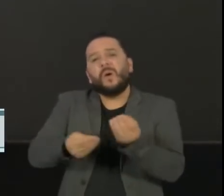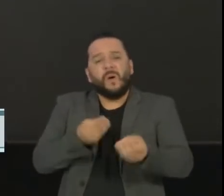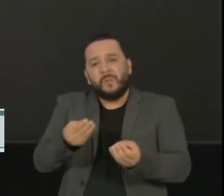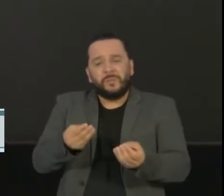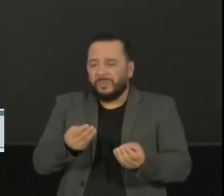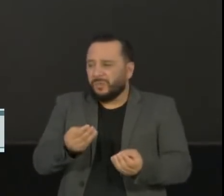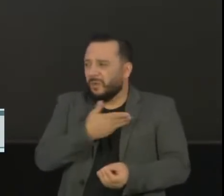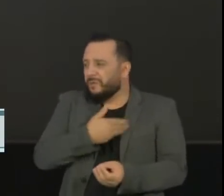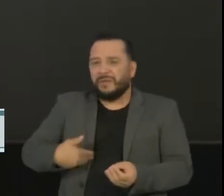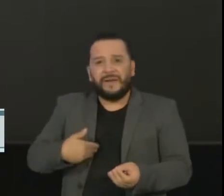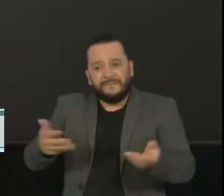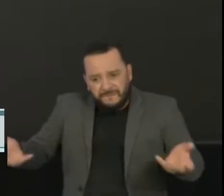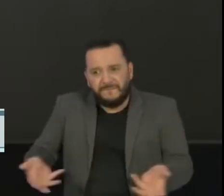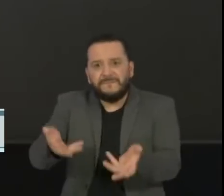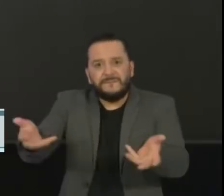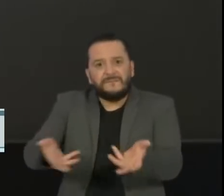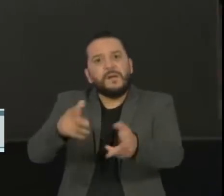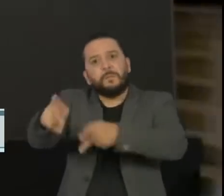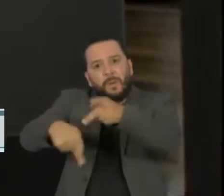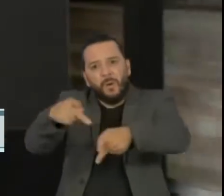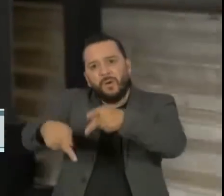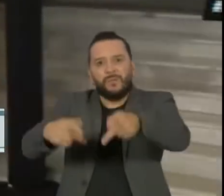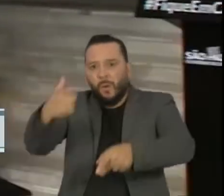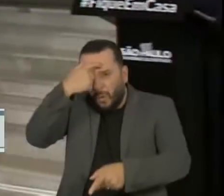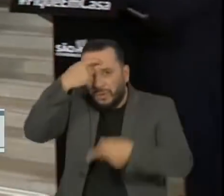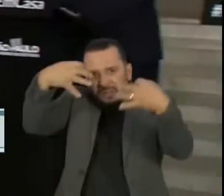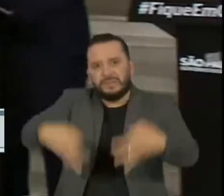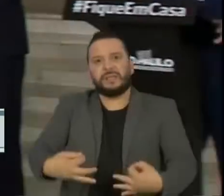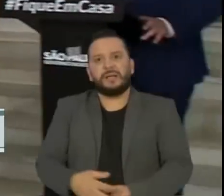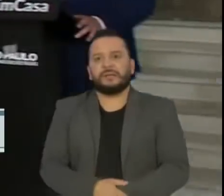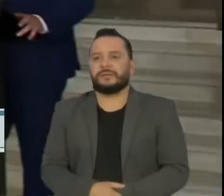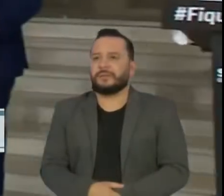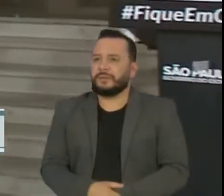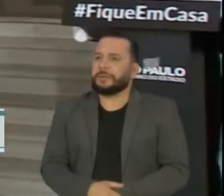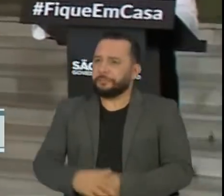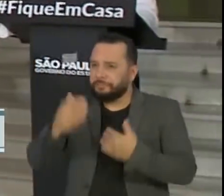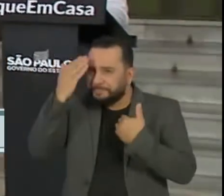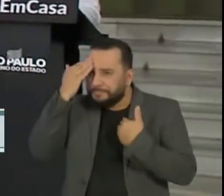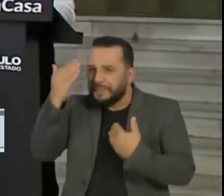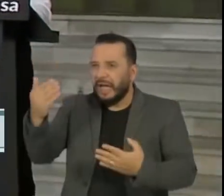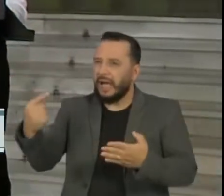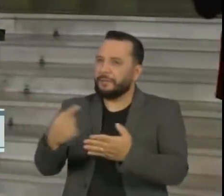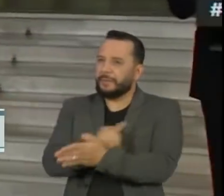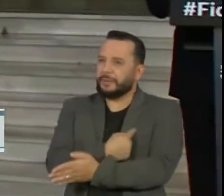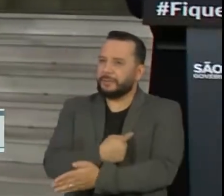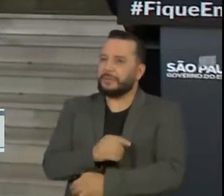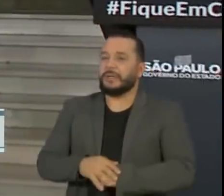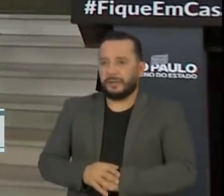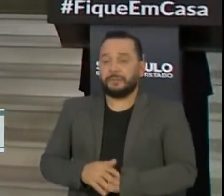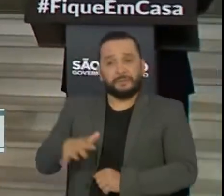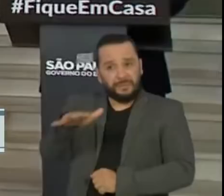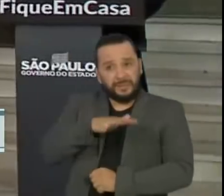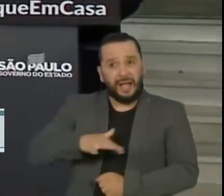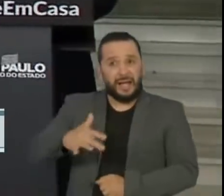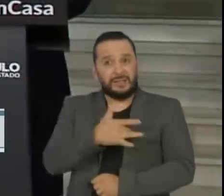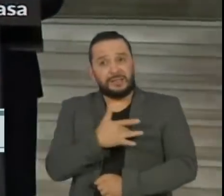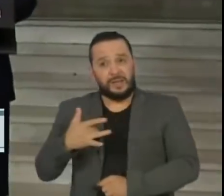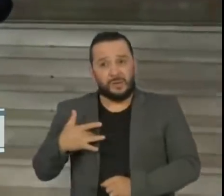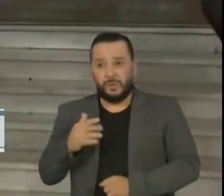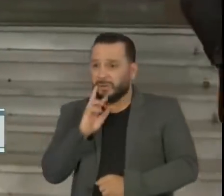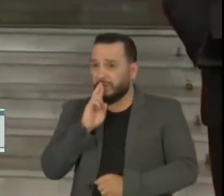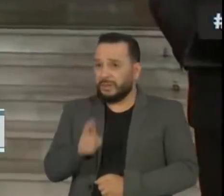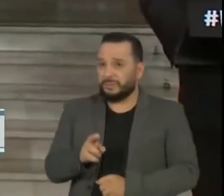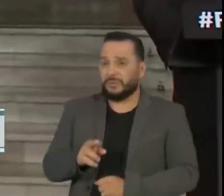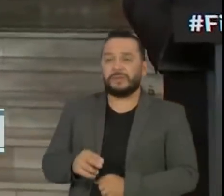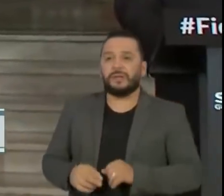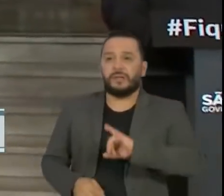da população? Maria, obrigado pela formulação da pergunta. Vou passar para a saúde, evidentemente, para o